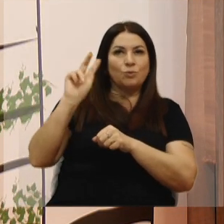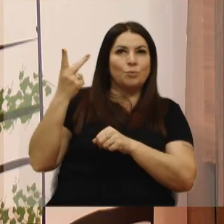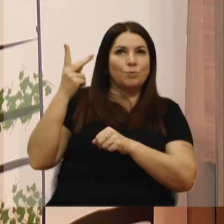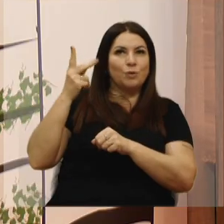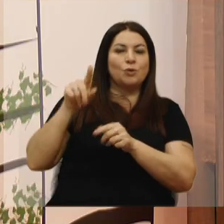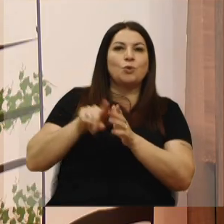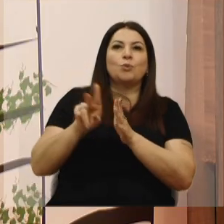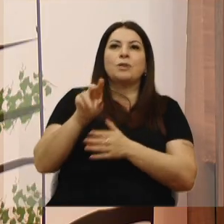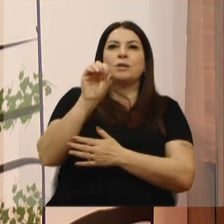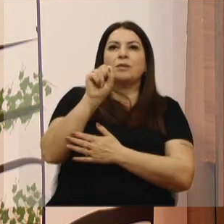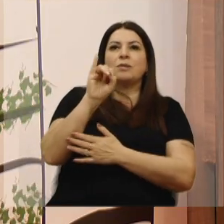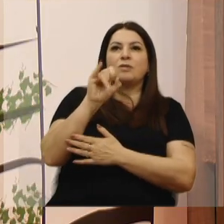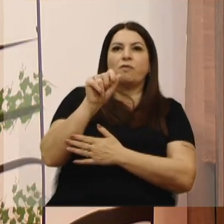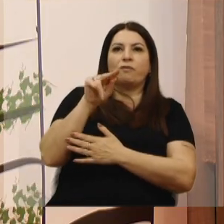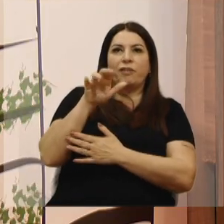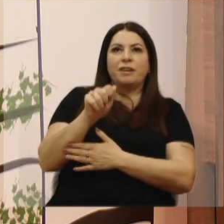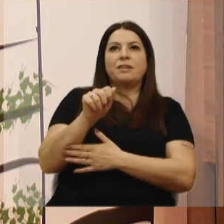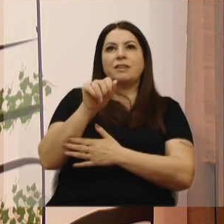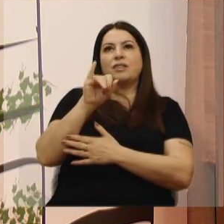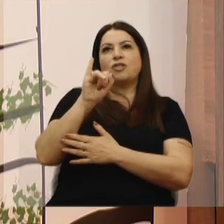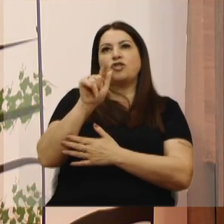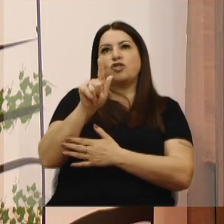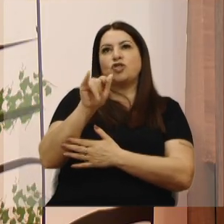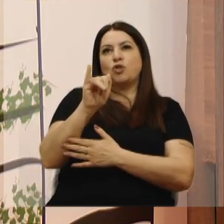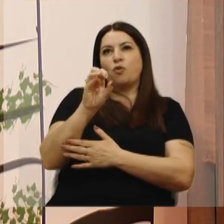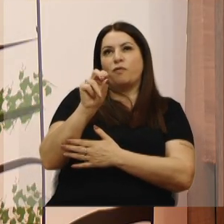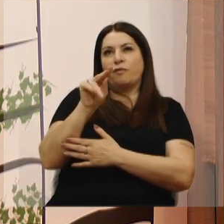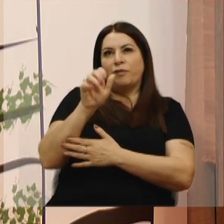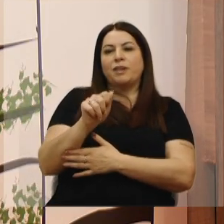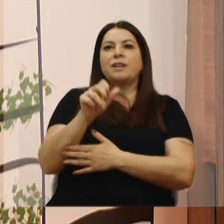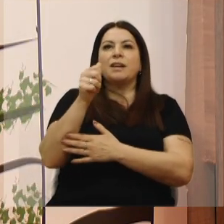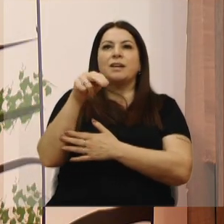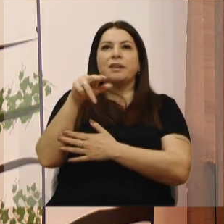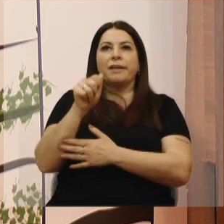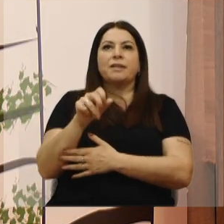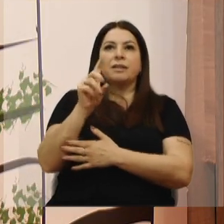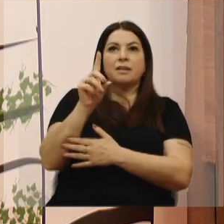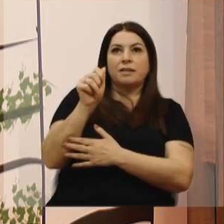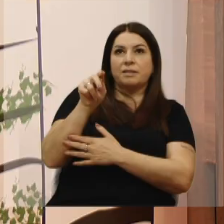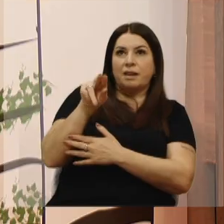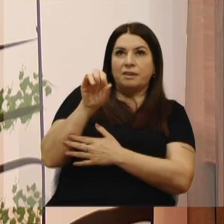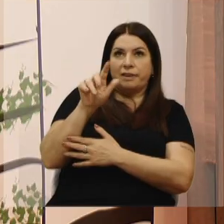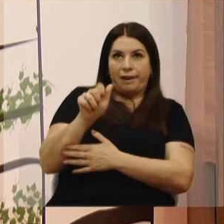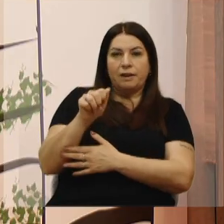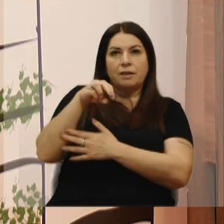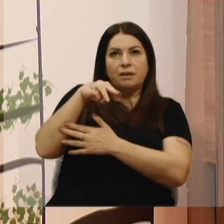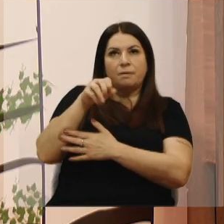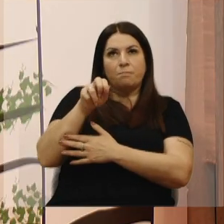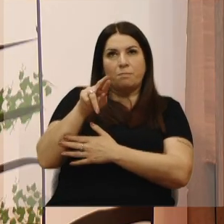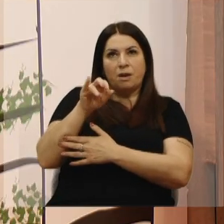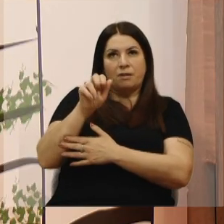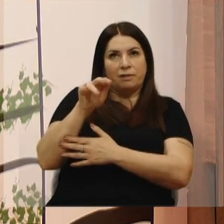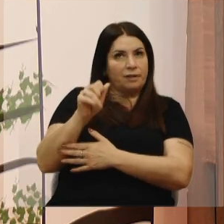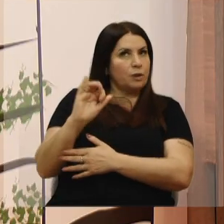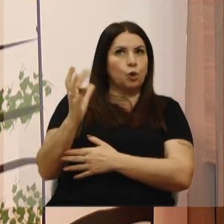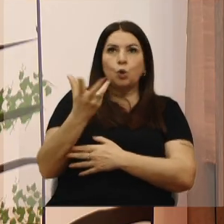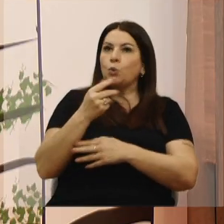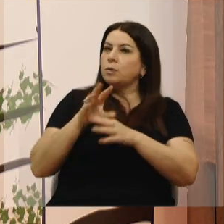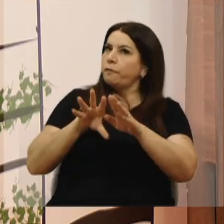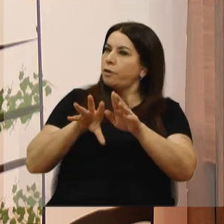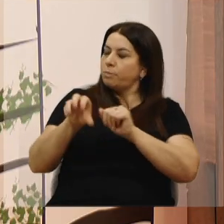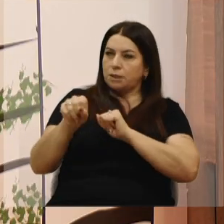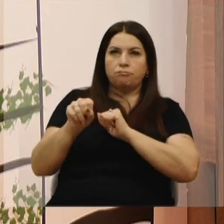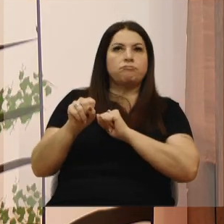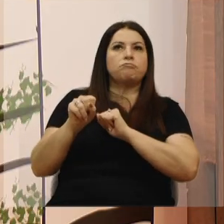5 historiadoras, nominalmente a Silvana Boni, Giovanna Erlo, a Ana Paula Almeida e a Daniela Pistorello e a Mariana Duarte. Todas têm